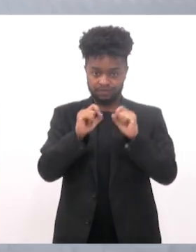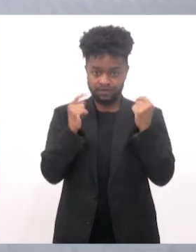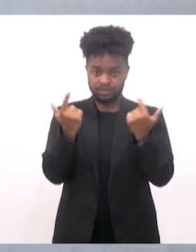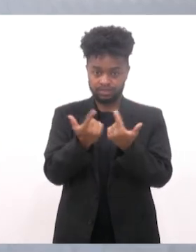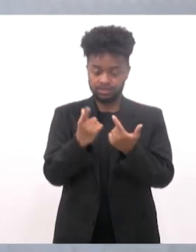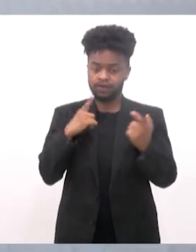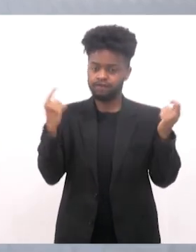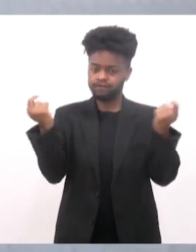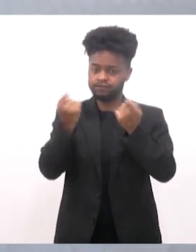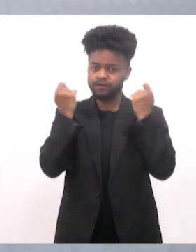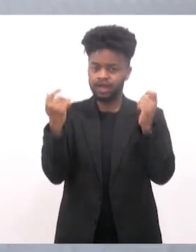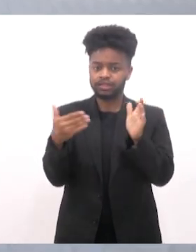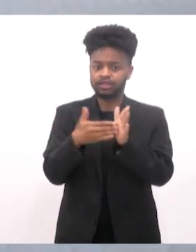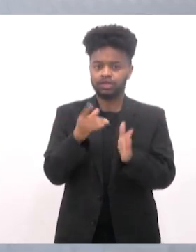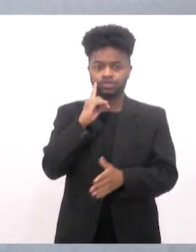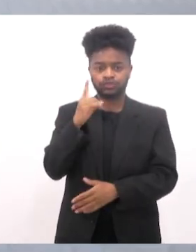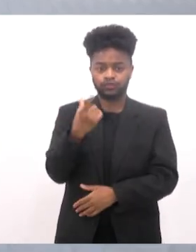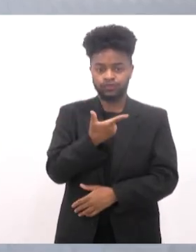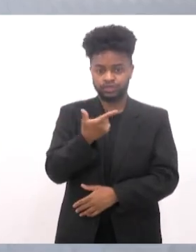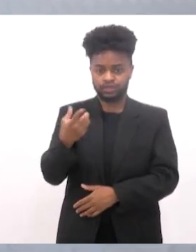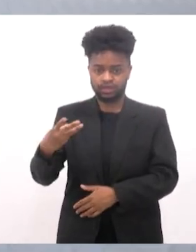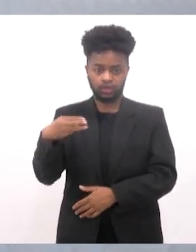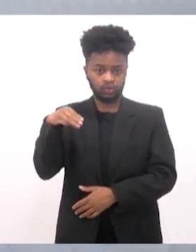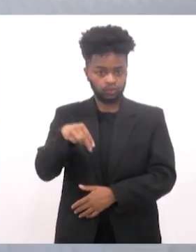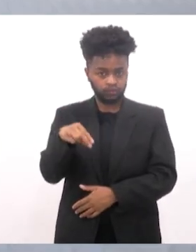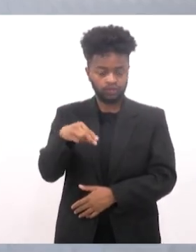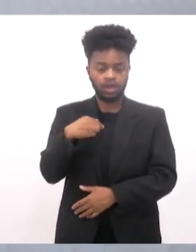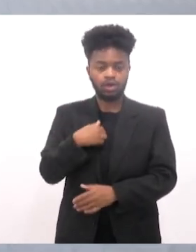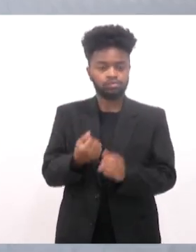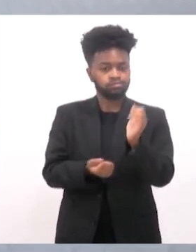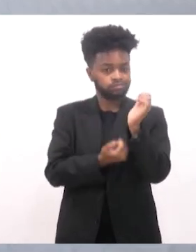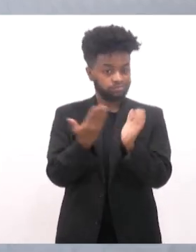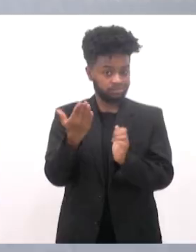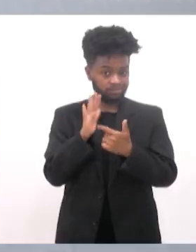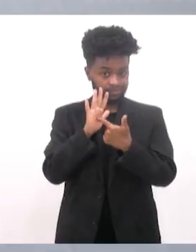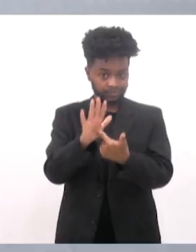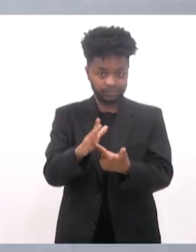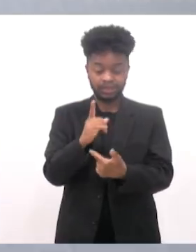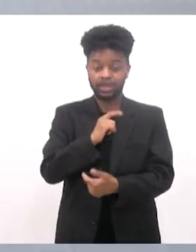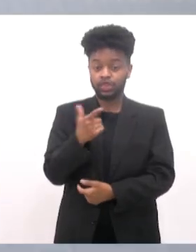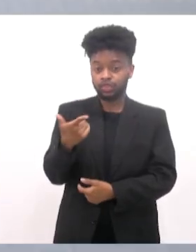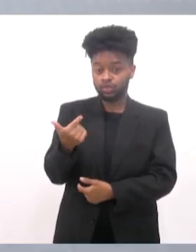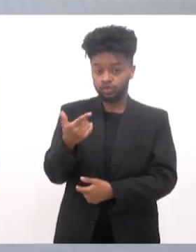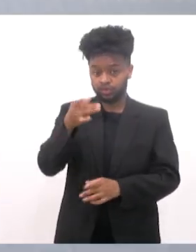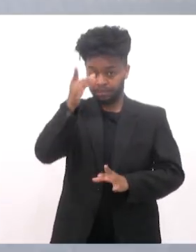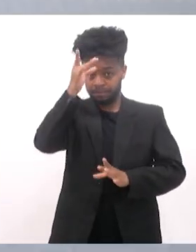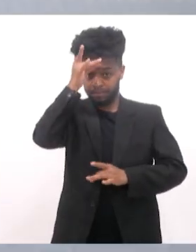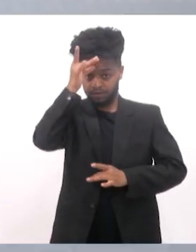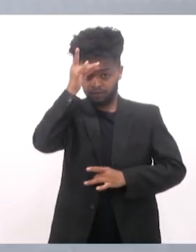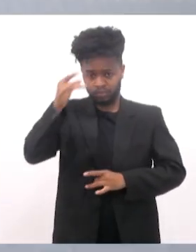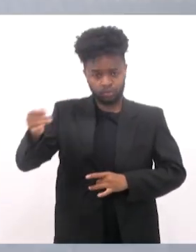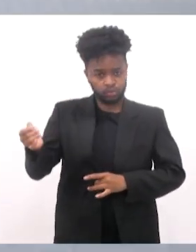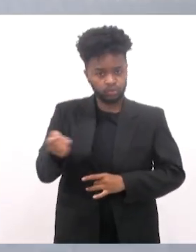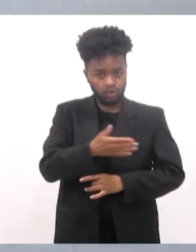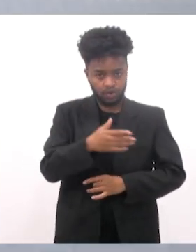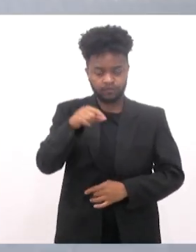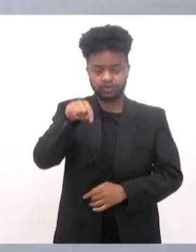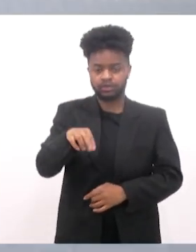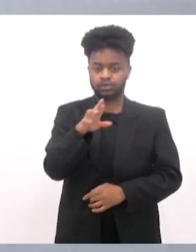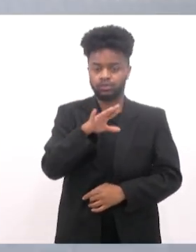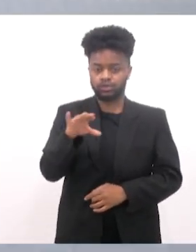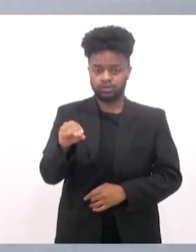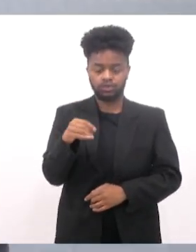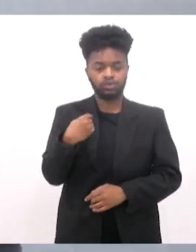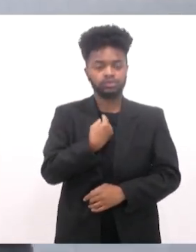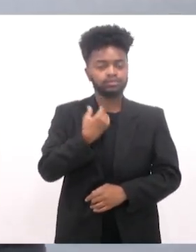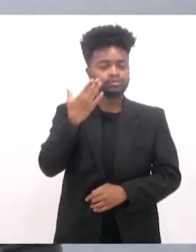festival que vai até o dia 23 de novembro. E já vou adiantar um spoiler, são 12 performances inéditas no Rio. Vamos